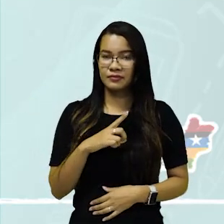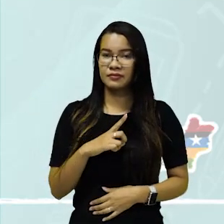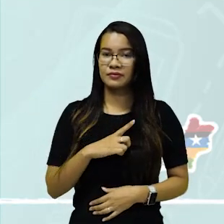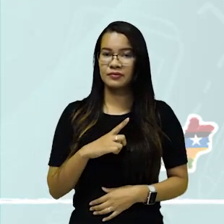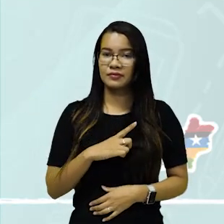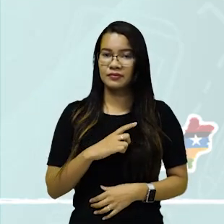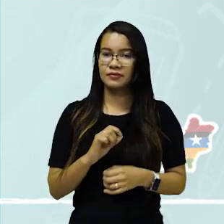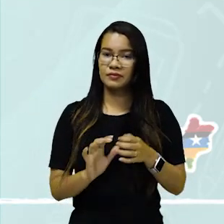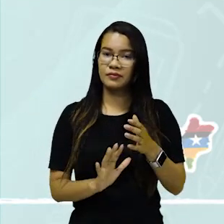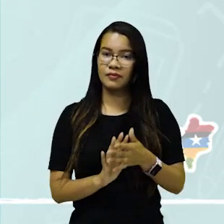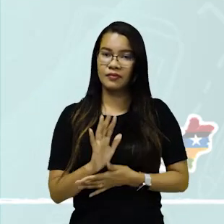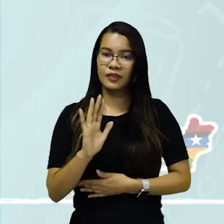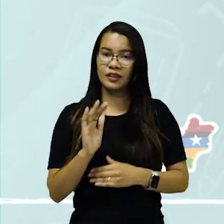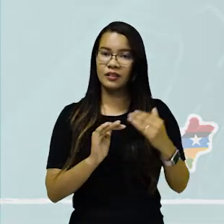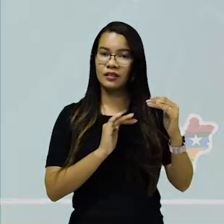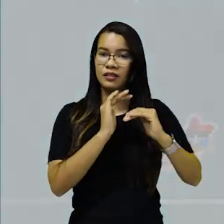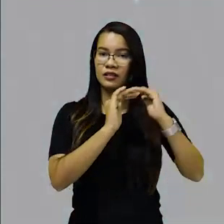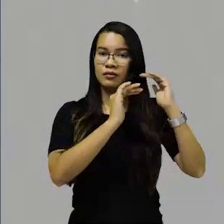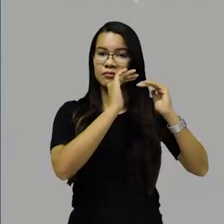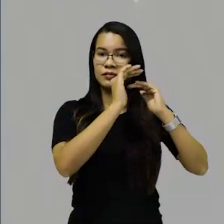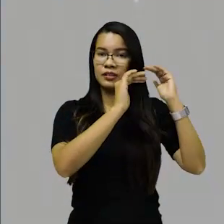uma origem de um processo